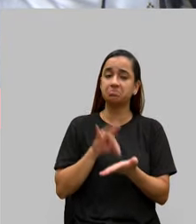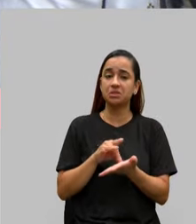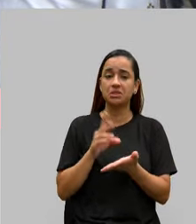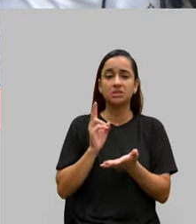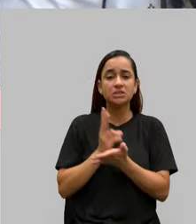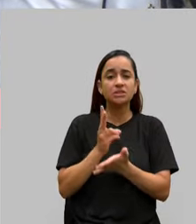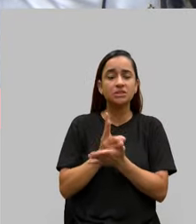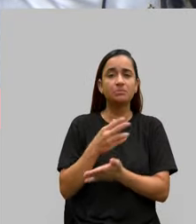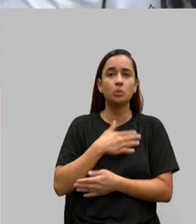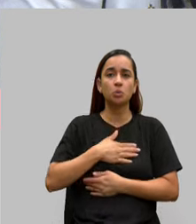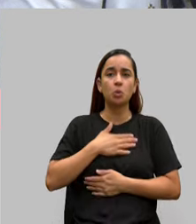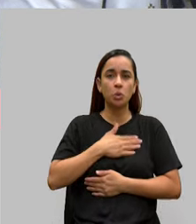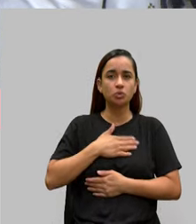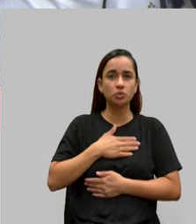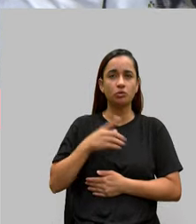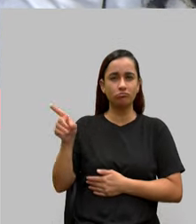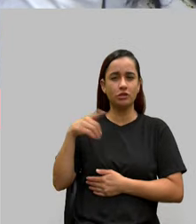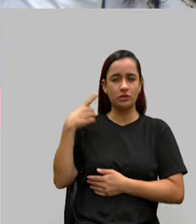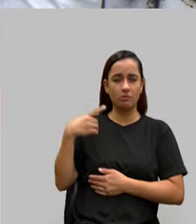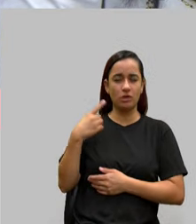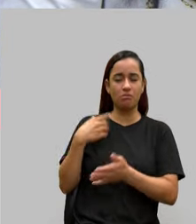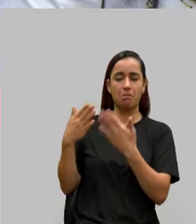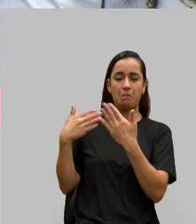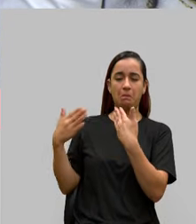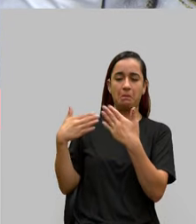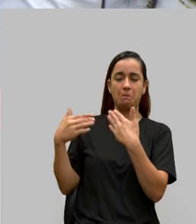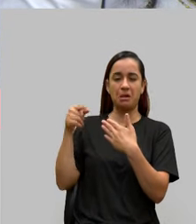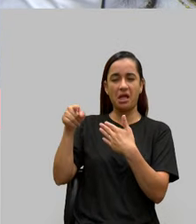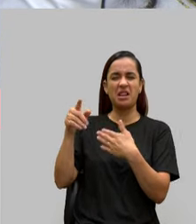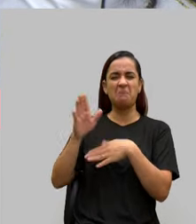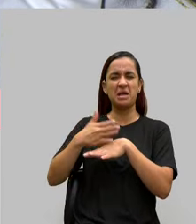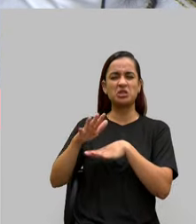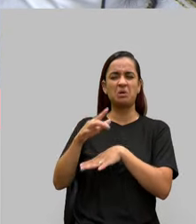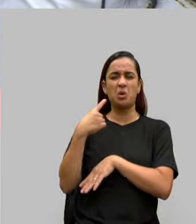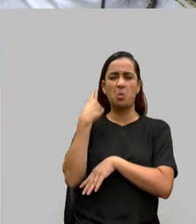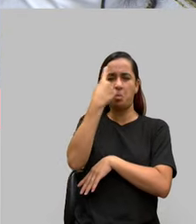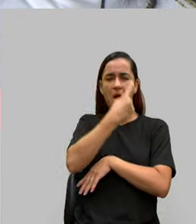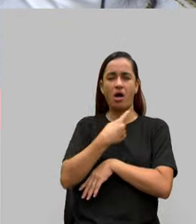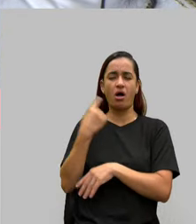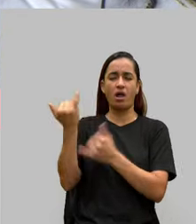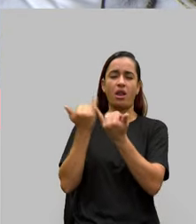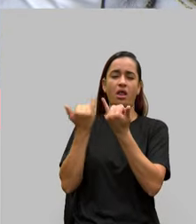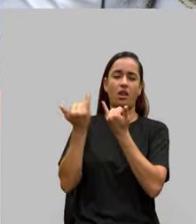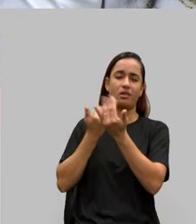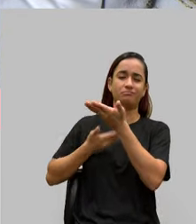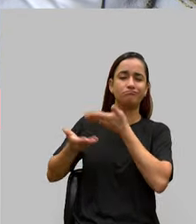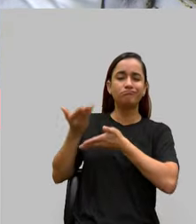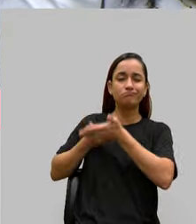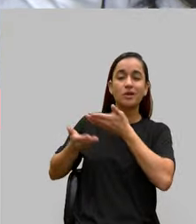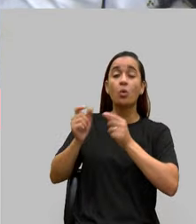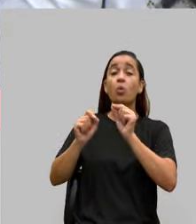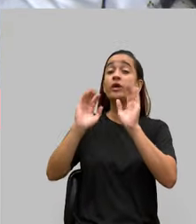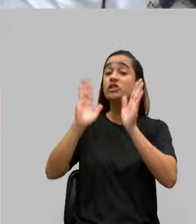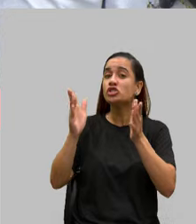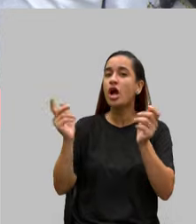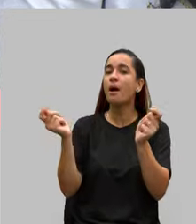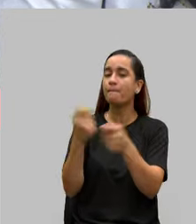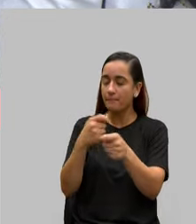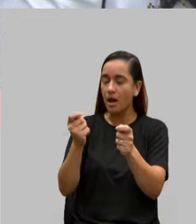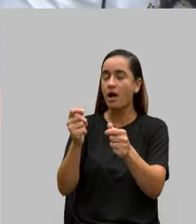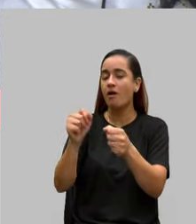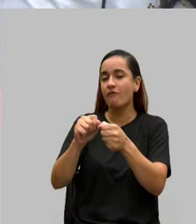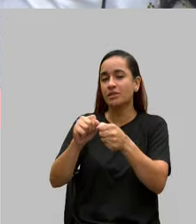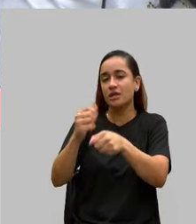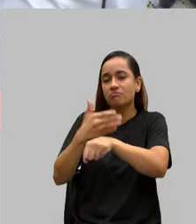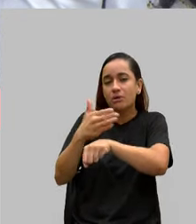ficou lá mais de uma hora me contando o que que falando do que que que ele já faz Viçosa Viçosa vou pedir